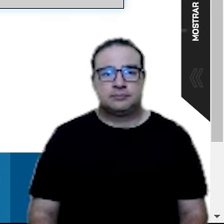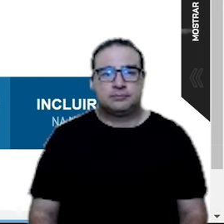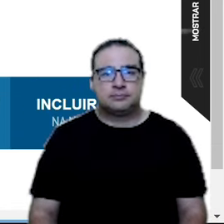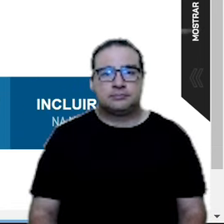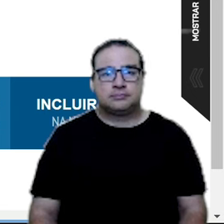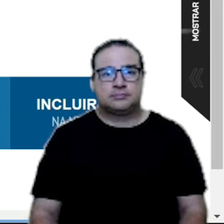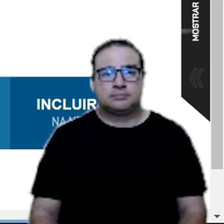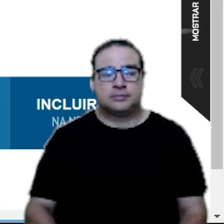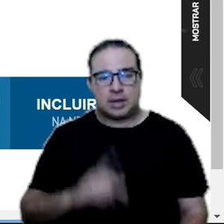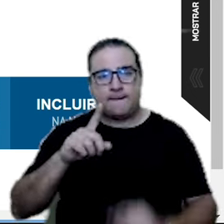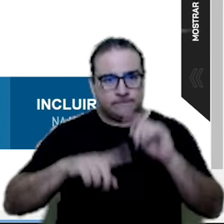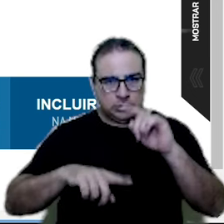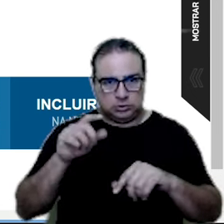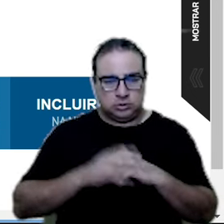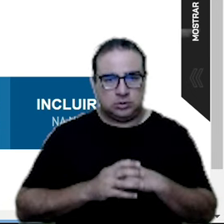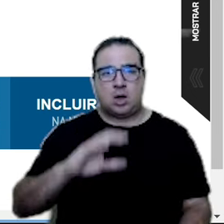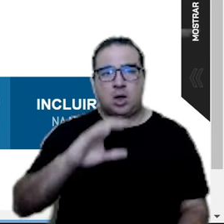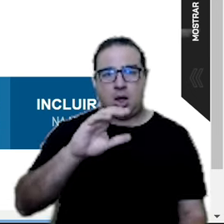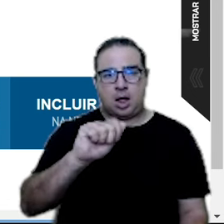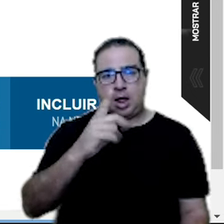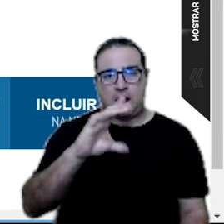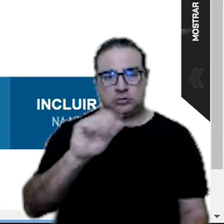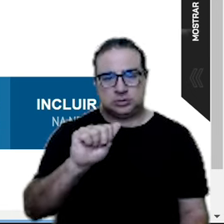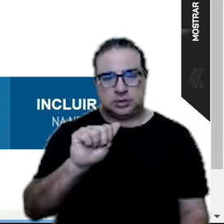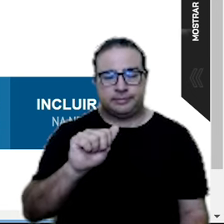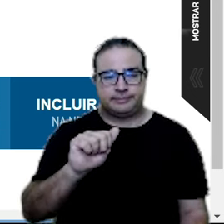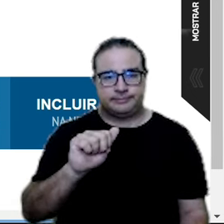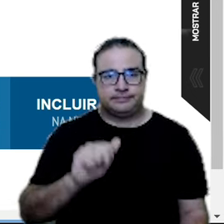51 é o nosso produto calça